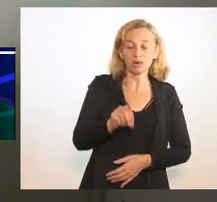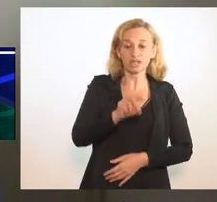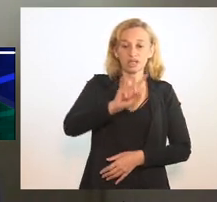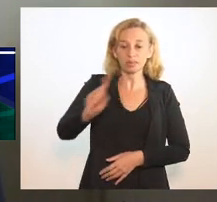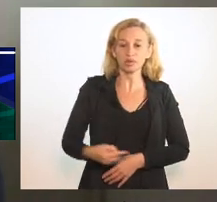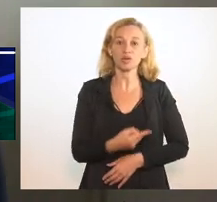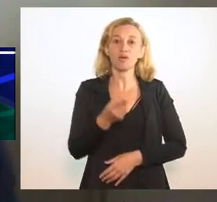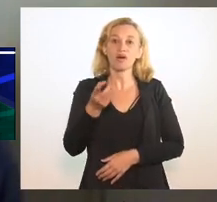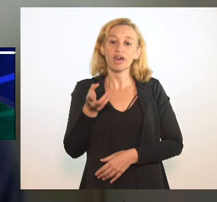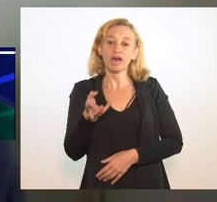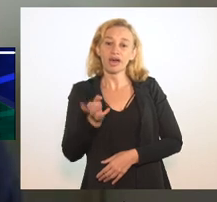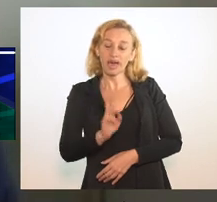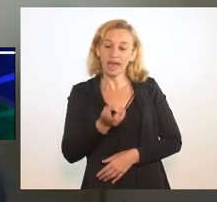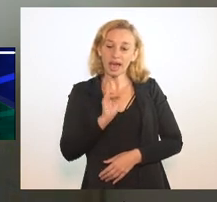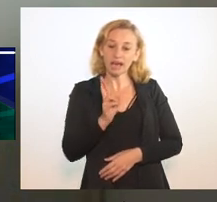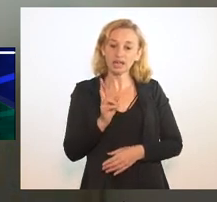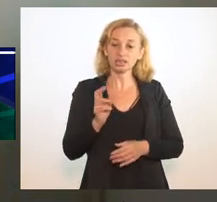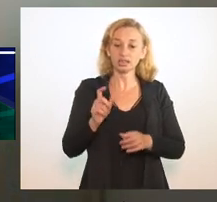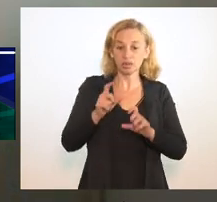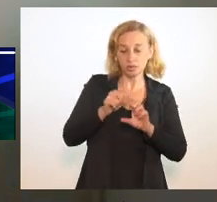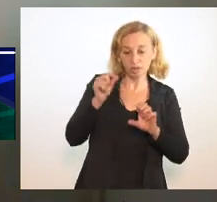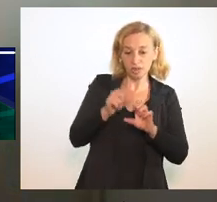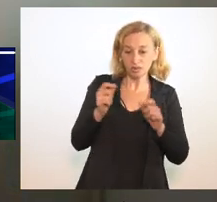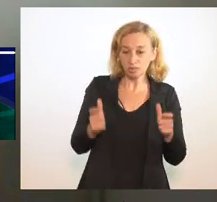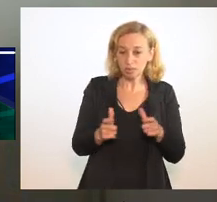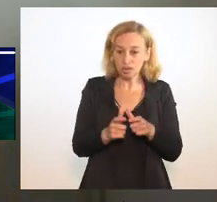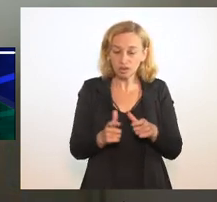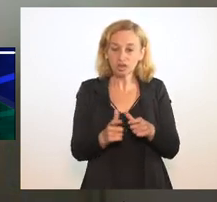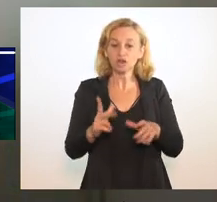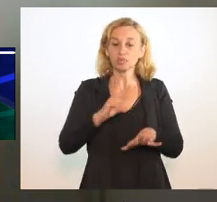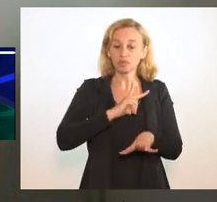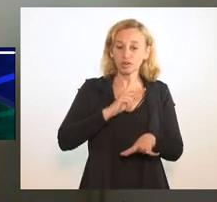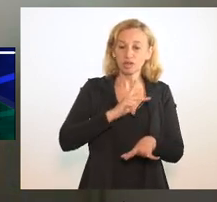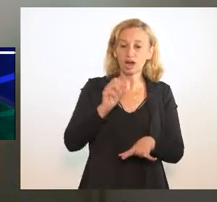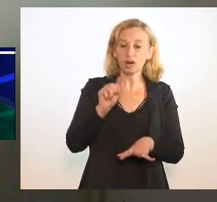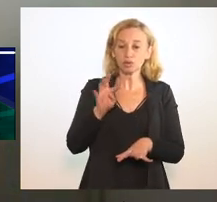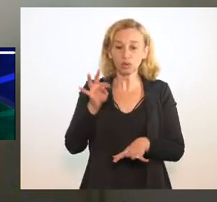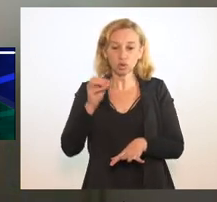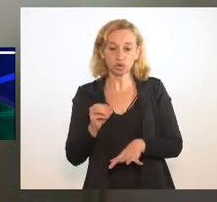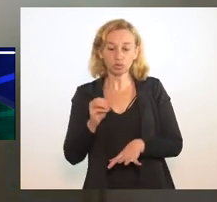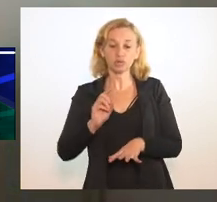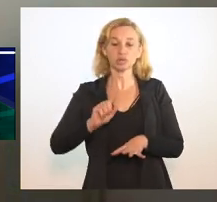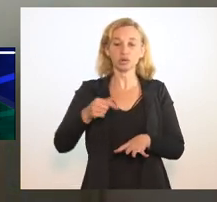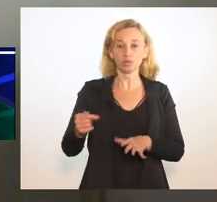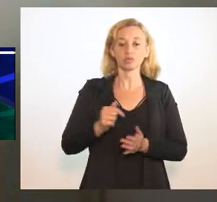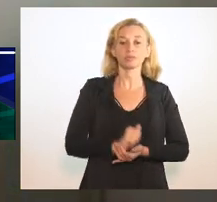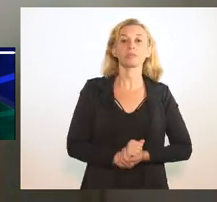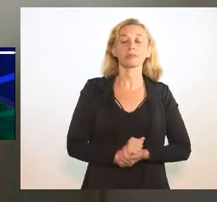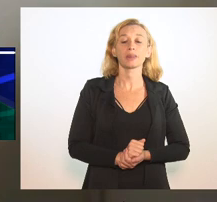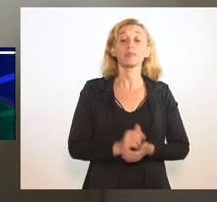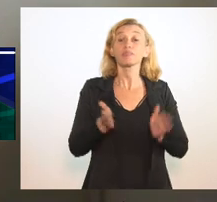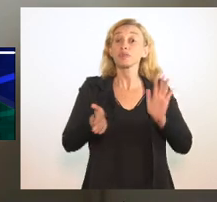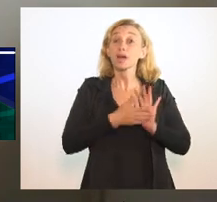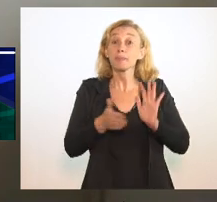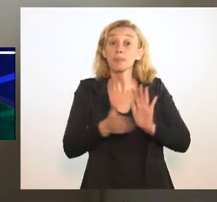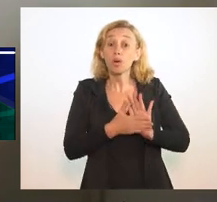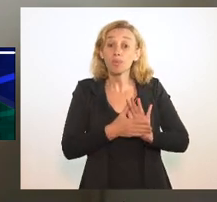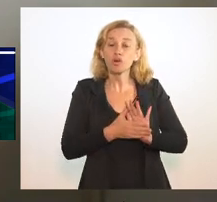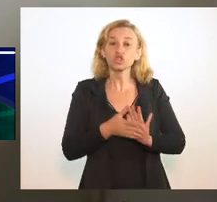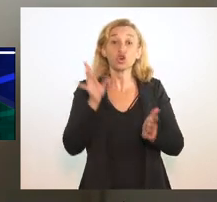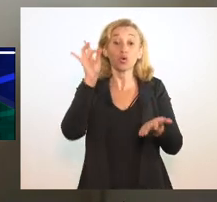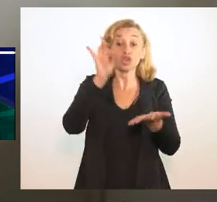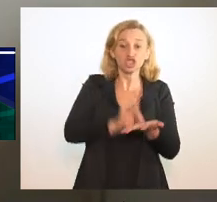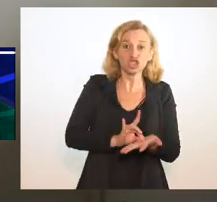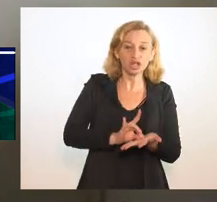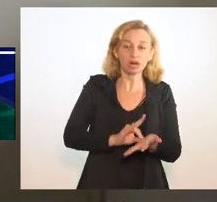aos pequenos empreendedores, profissionais autônomos, etc. E a proposta original